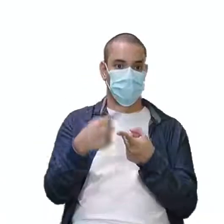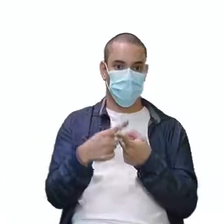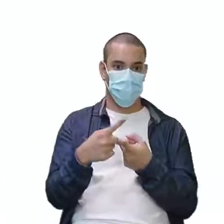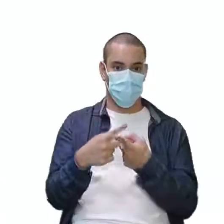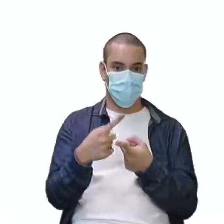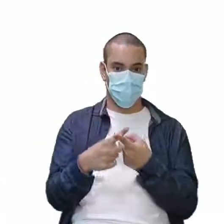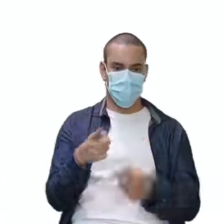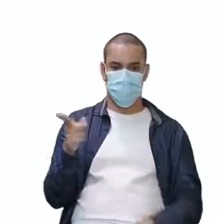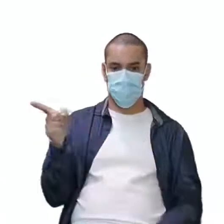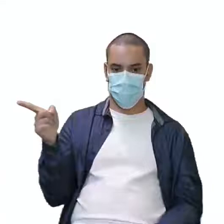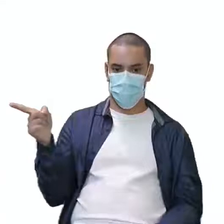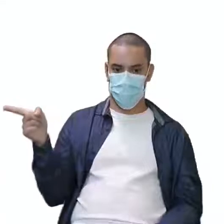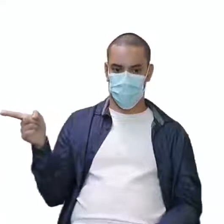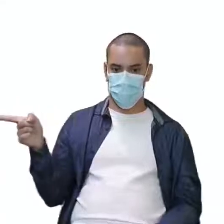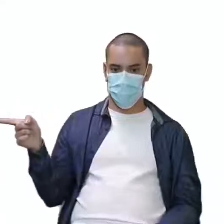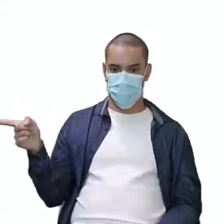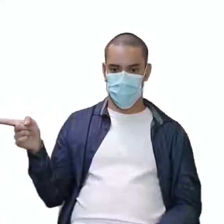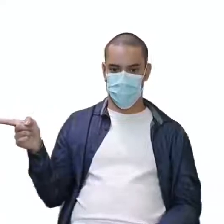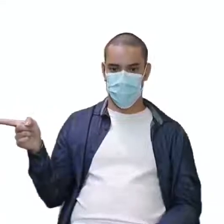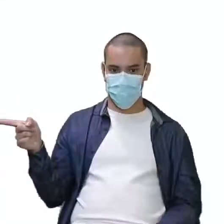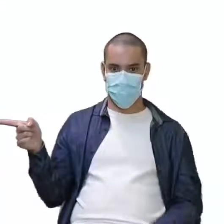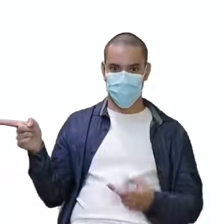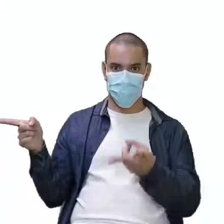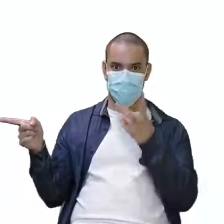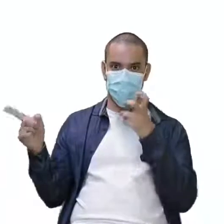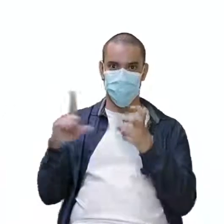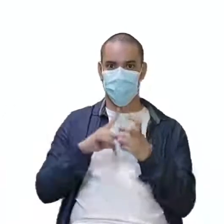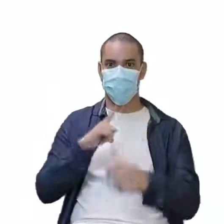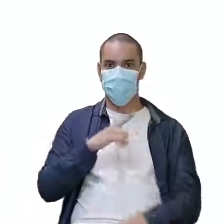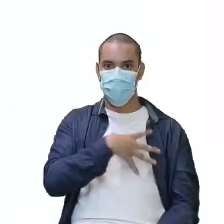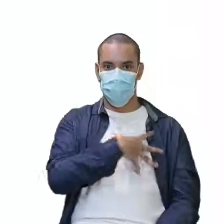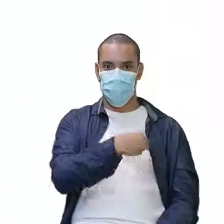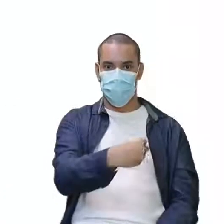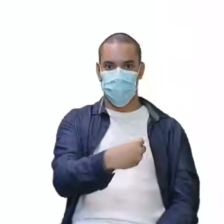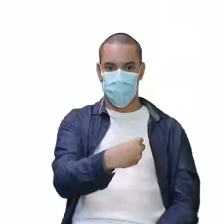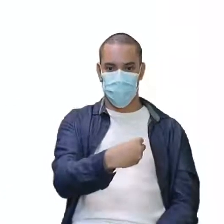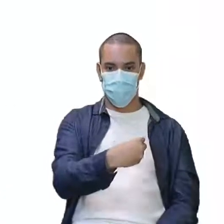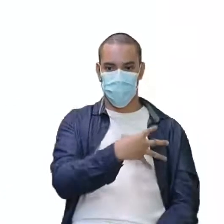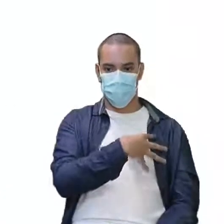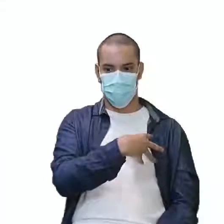olha aqui, você pode observar, bem aqui, ó, nós temos um filhote.